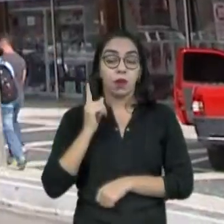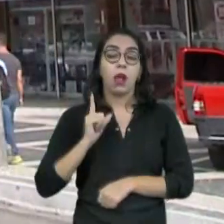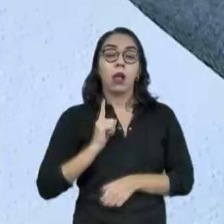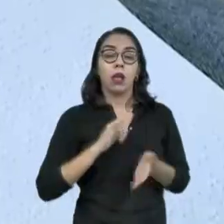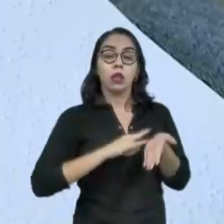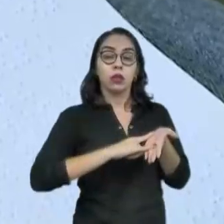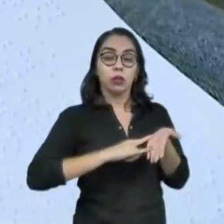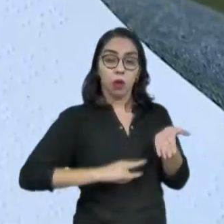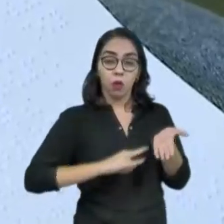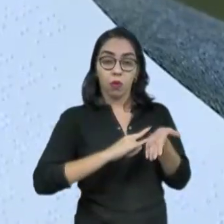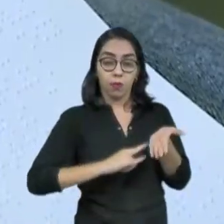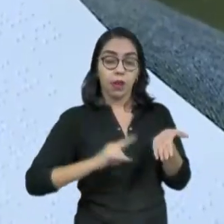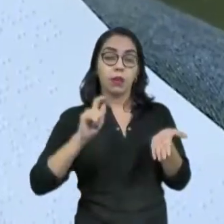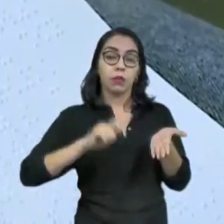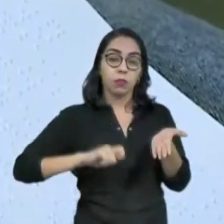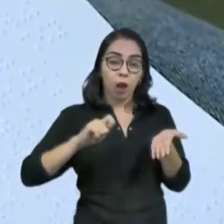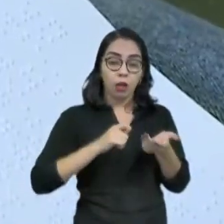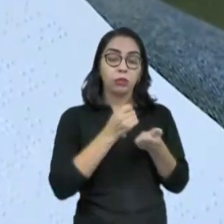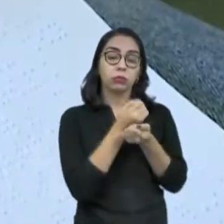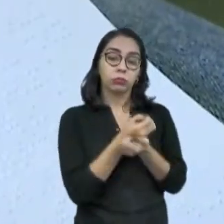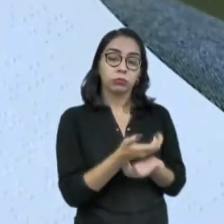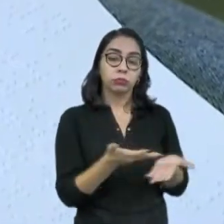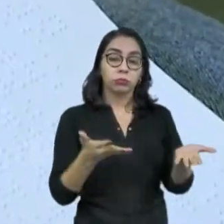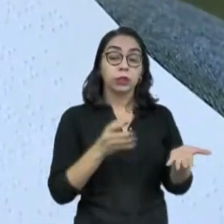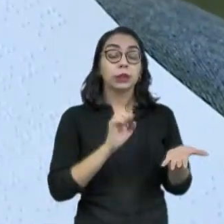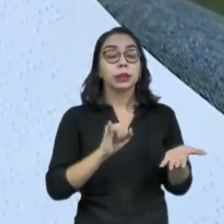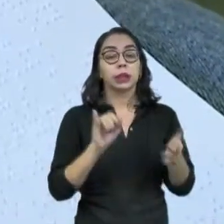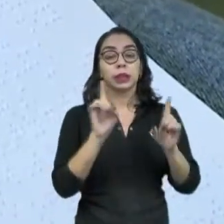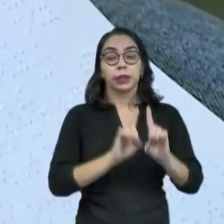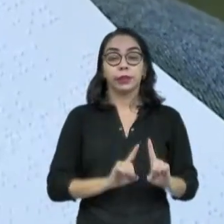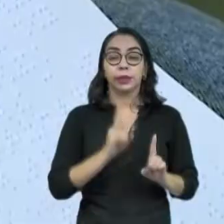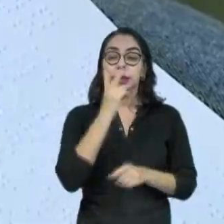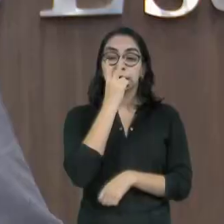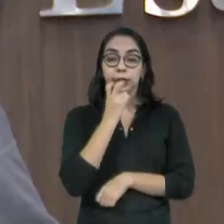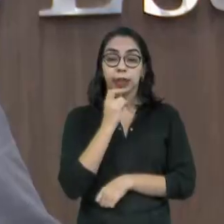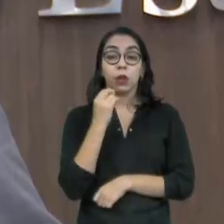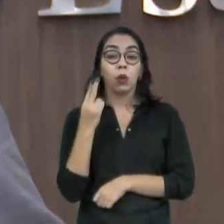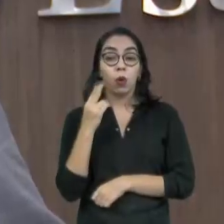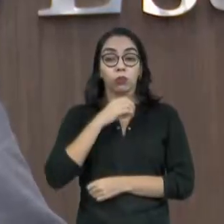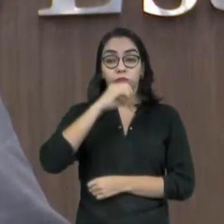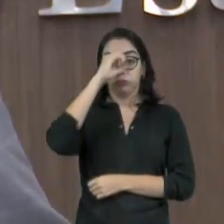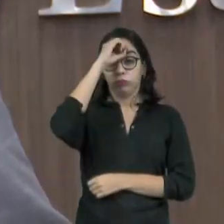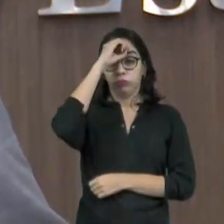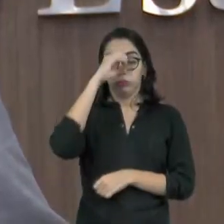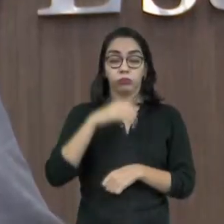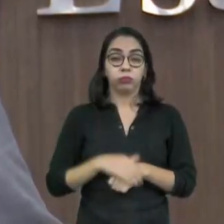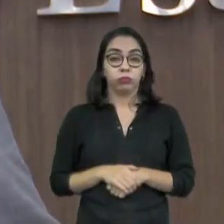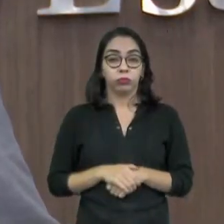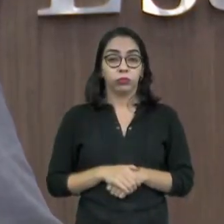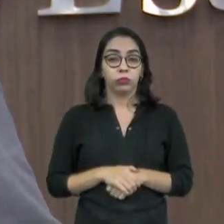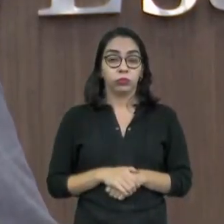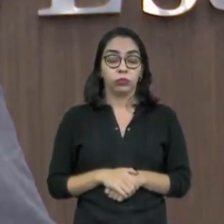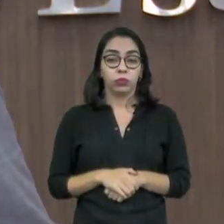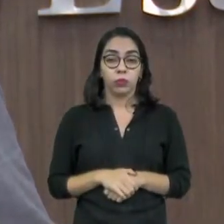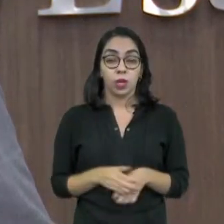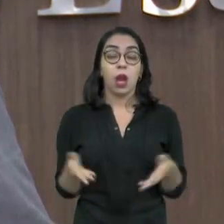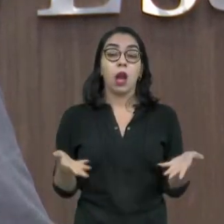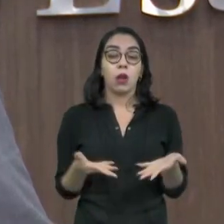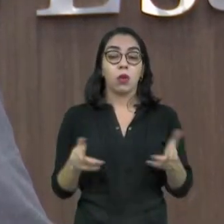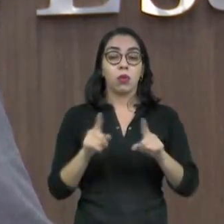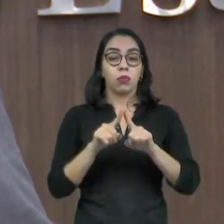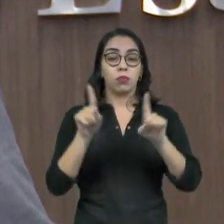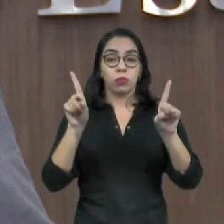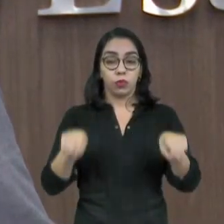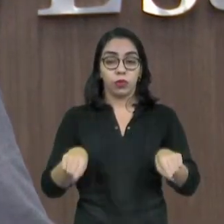documentos acessíveis aos deficientes visuais ou analfabetos através de QR Code o projeto de lei é de